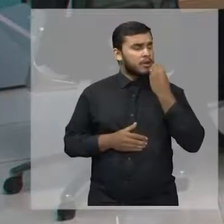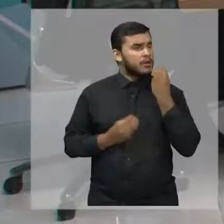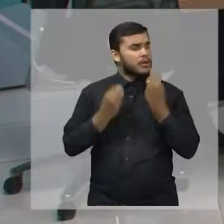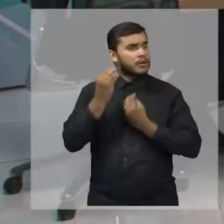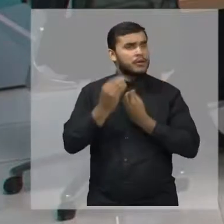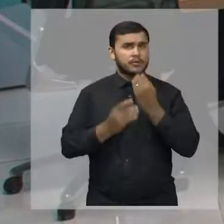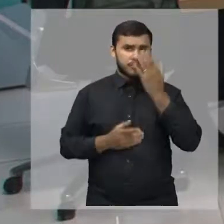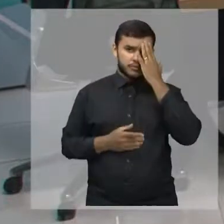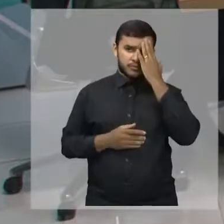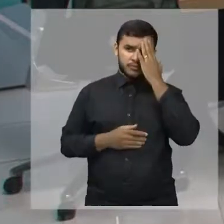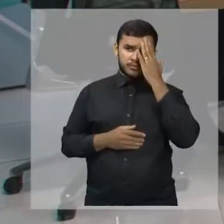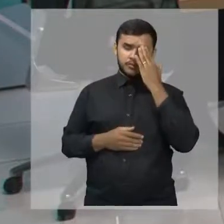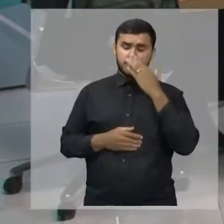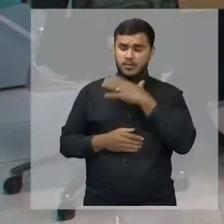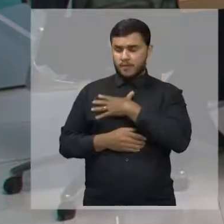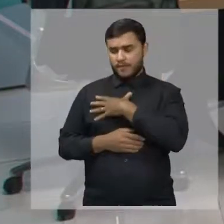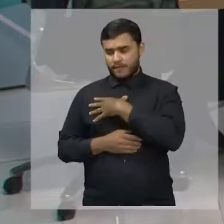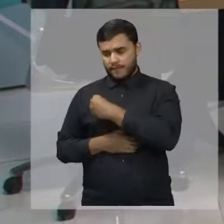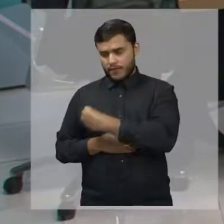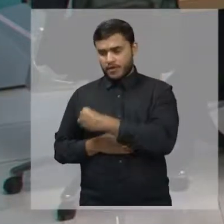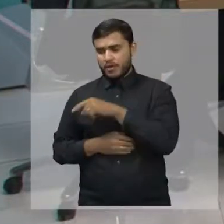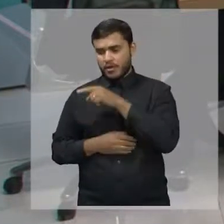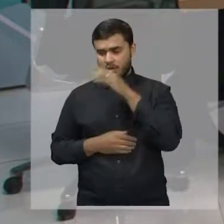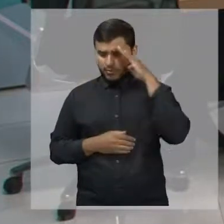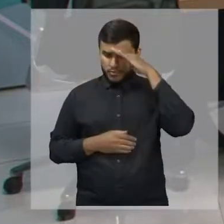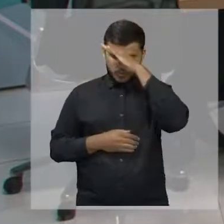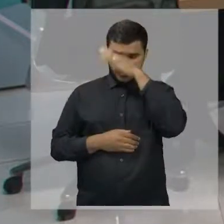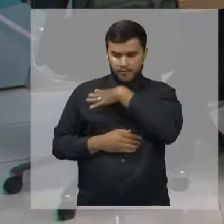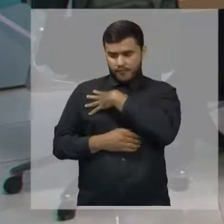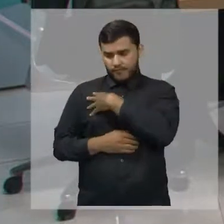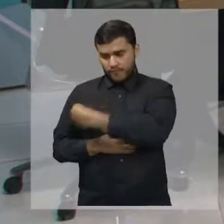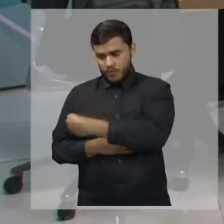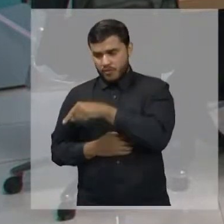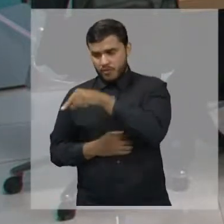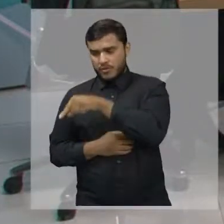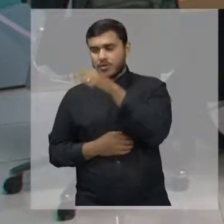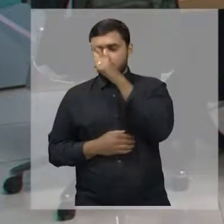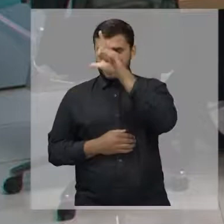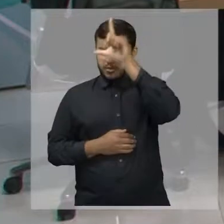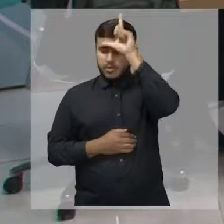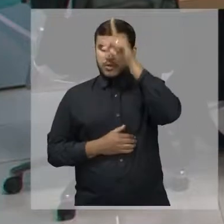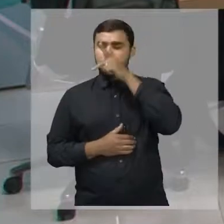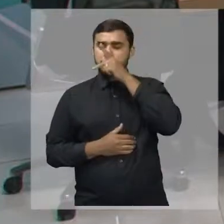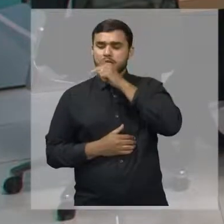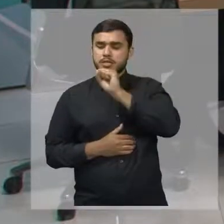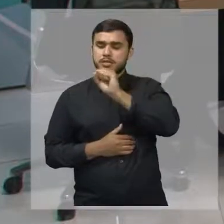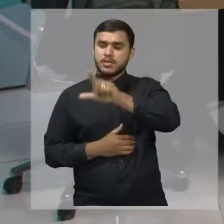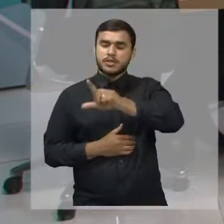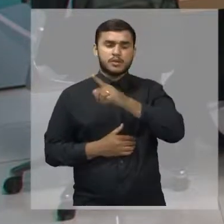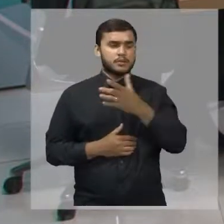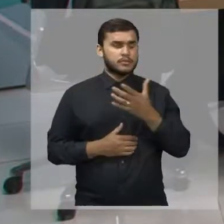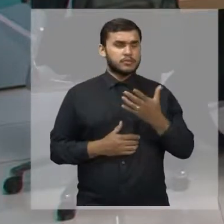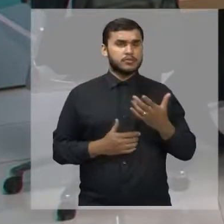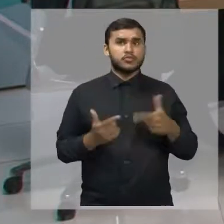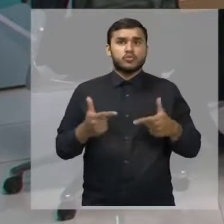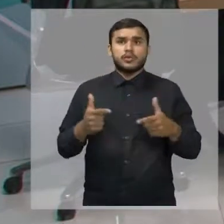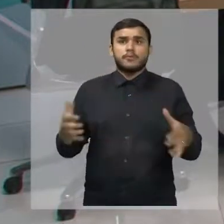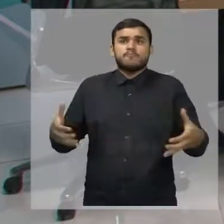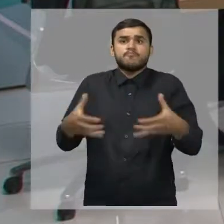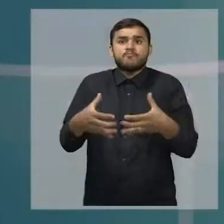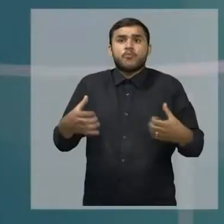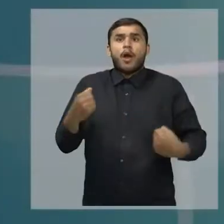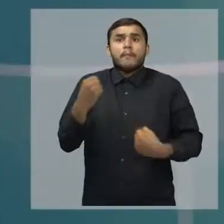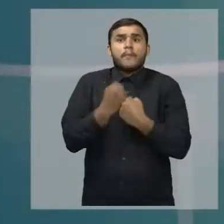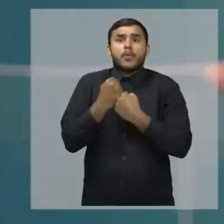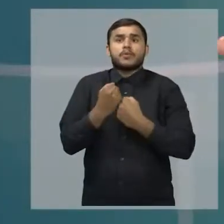duas alas e o filho é líder, ok. Mas é o mínimo necessário para evitar uma convocação, ele não tem, porque não tem base alguma. O